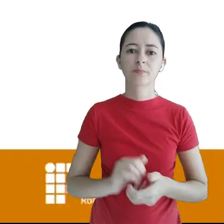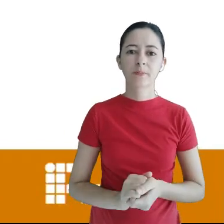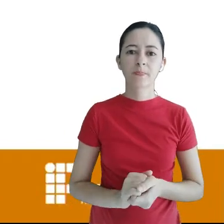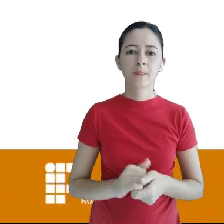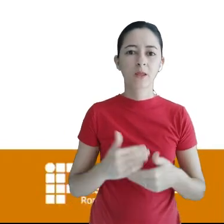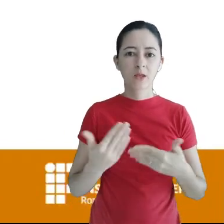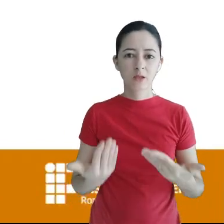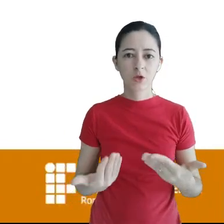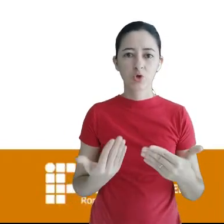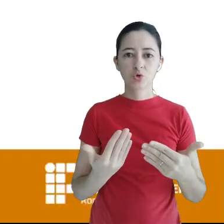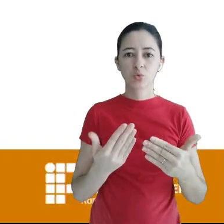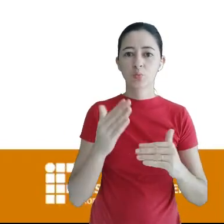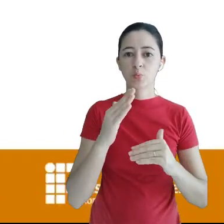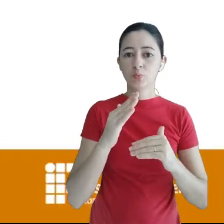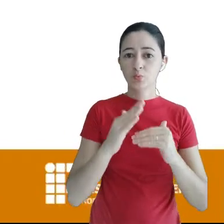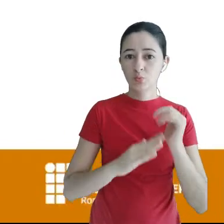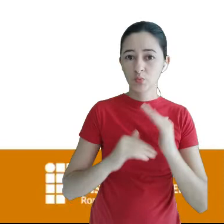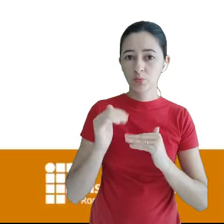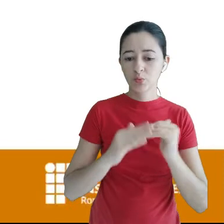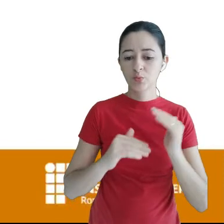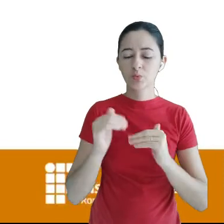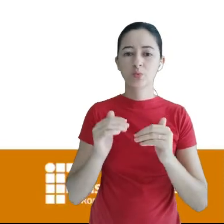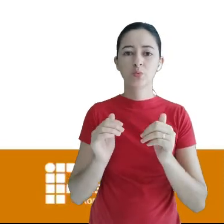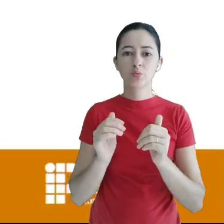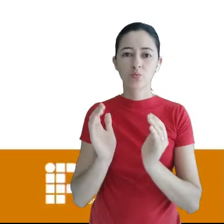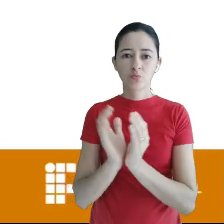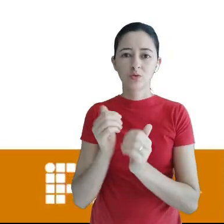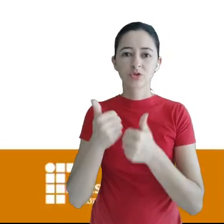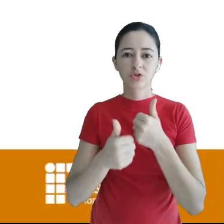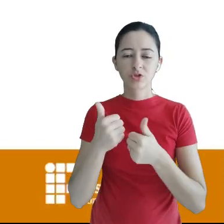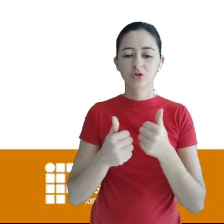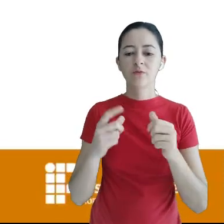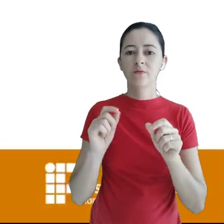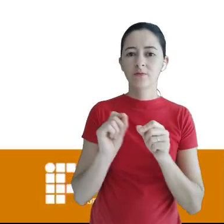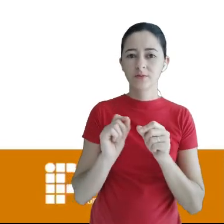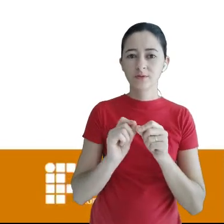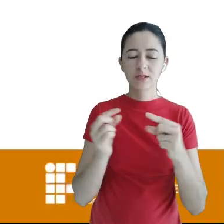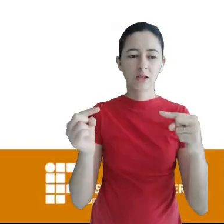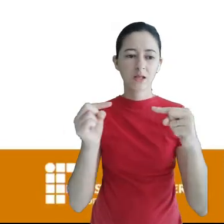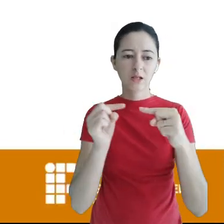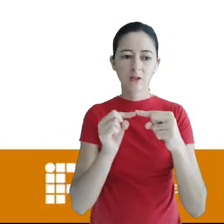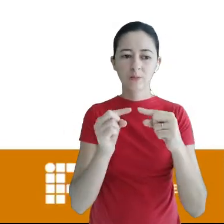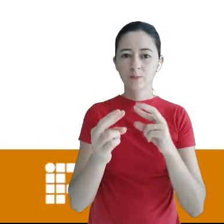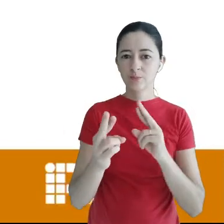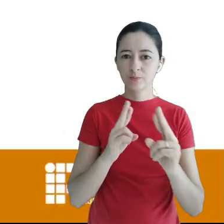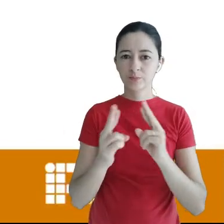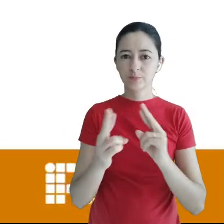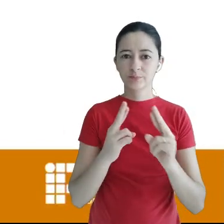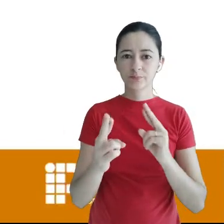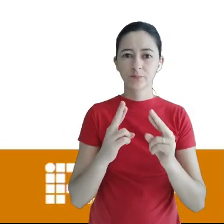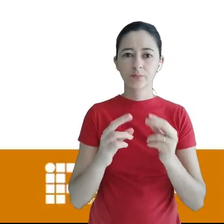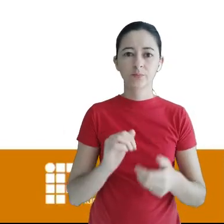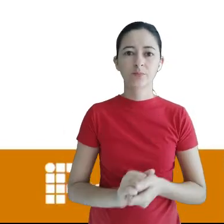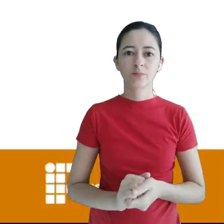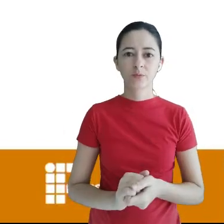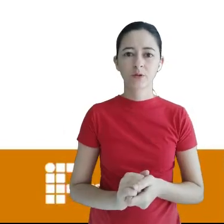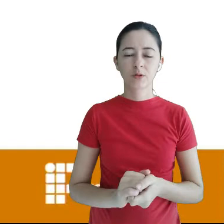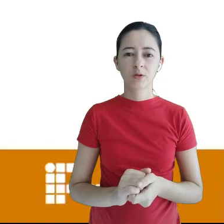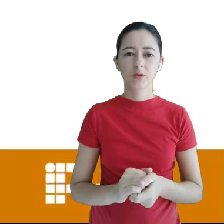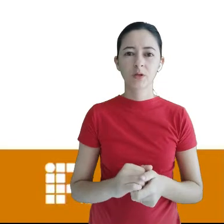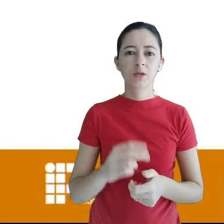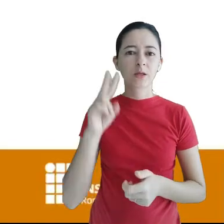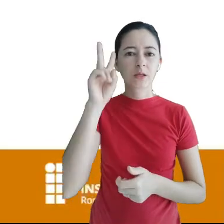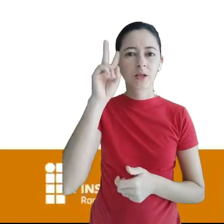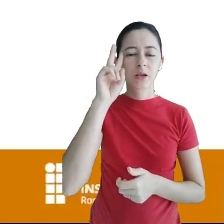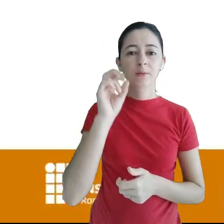Olha lá. Então, time e jogador deve se relacionar. Porque eu tenho sim aqui e sim aqui. Mas mesmo se eu tivesse sim só da parte de jogador, eu